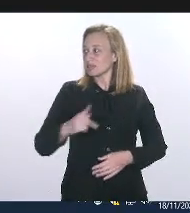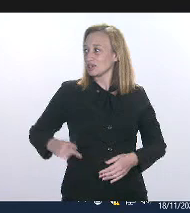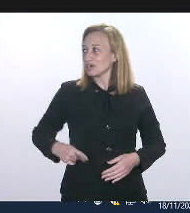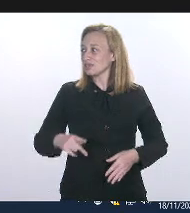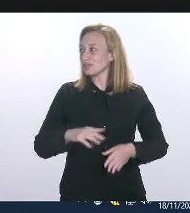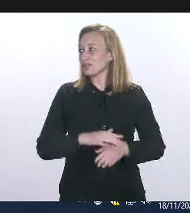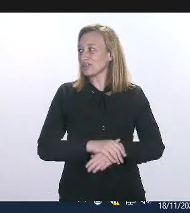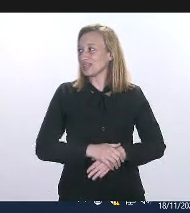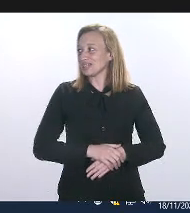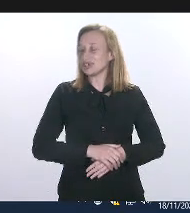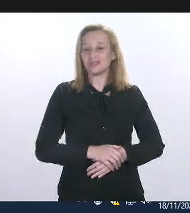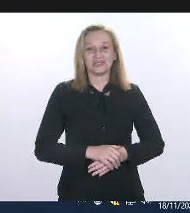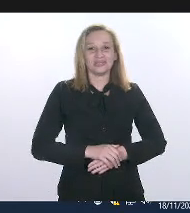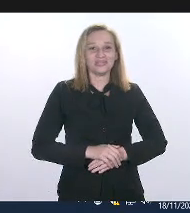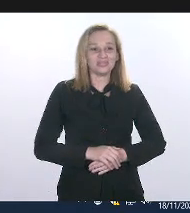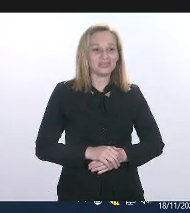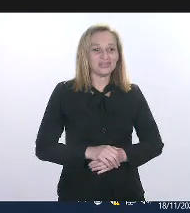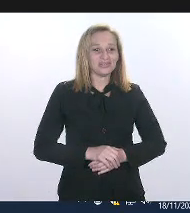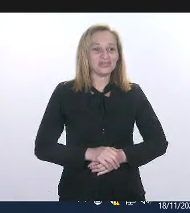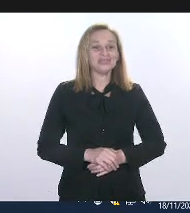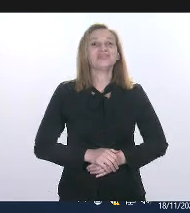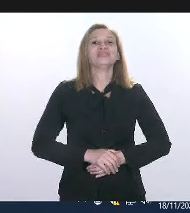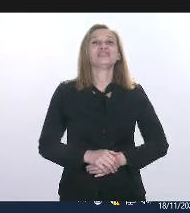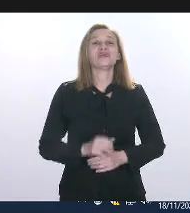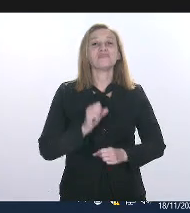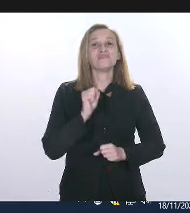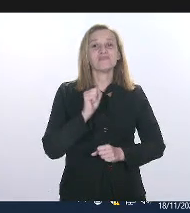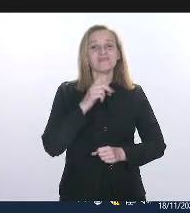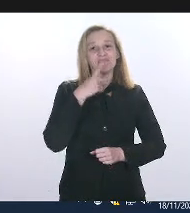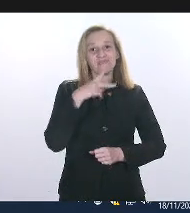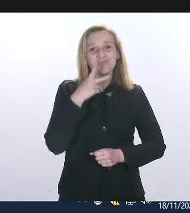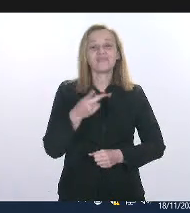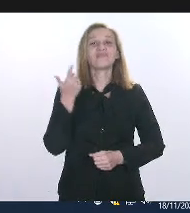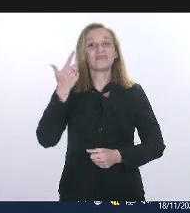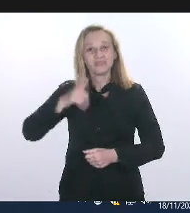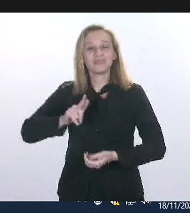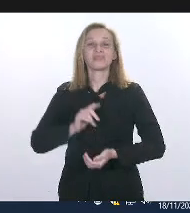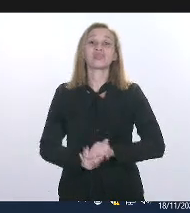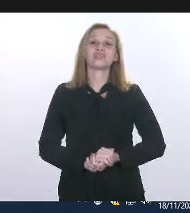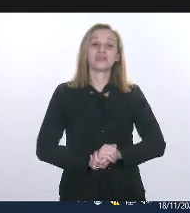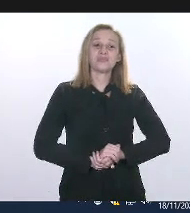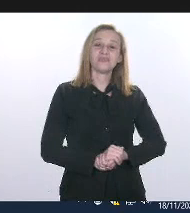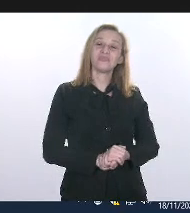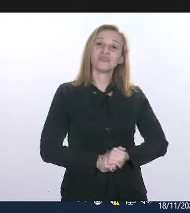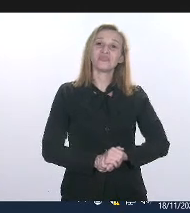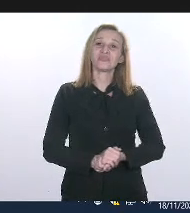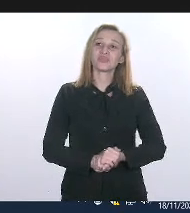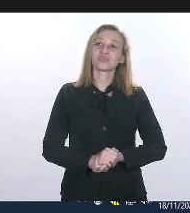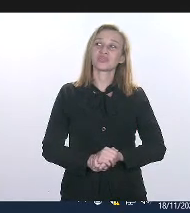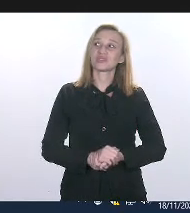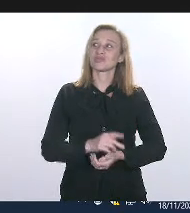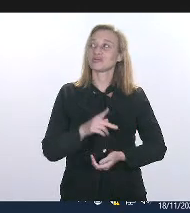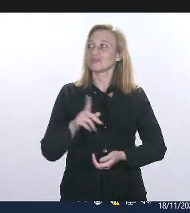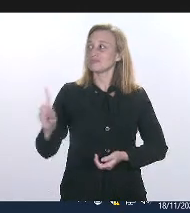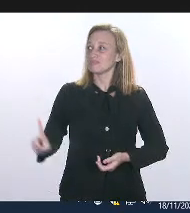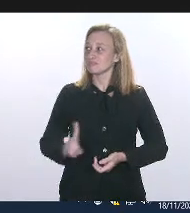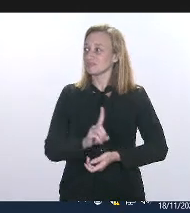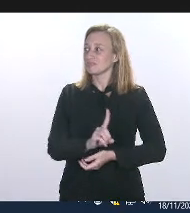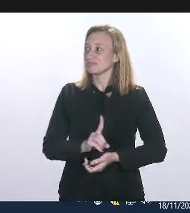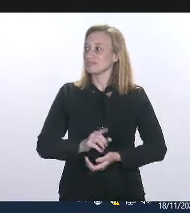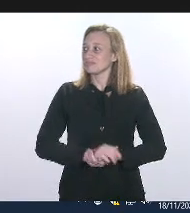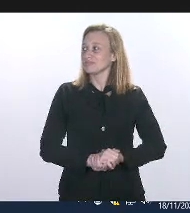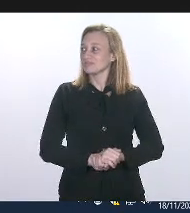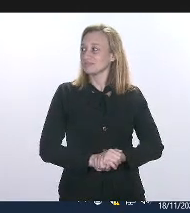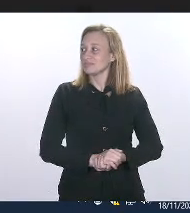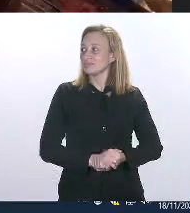nobres deputados. Dizer da satisfação de poder estar aqui hoje mais uma vez. Eu fiz questão de vir até aqui,